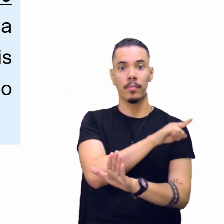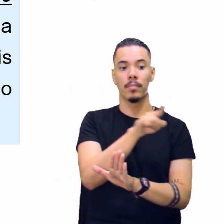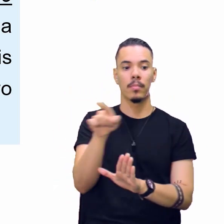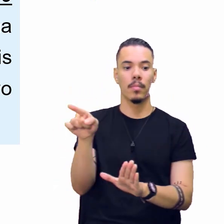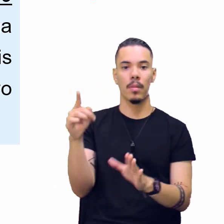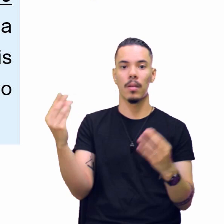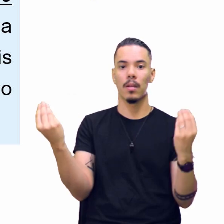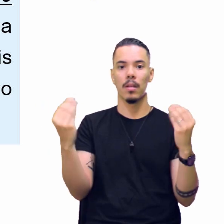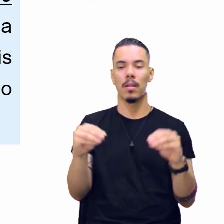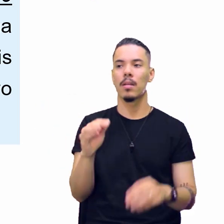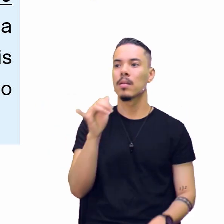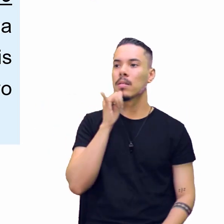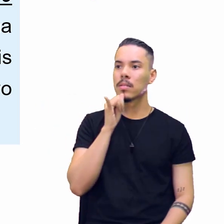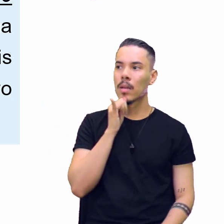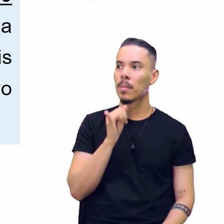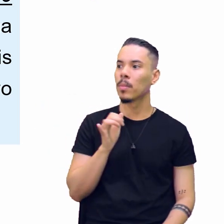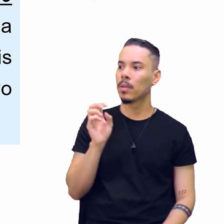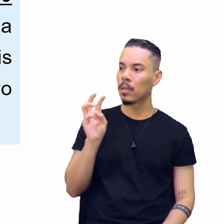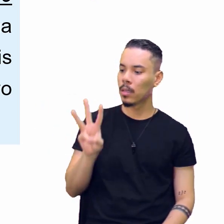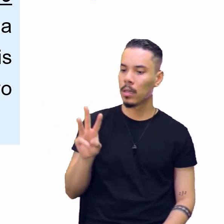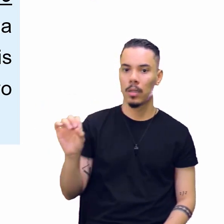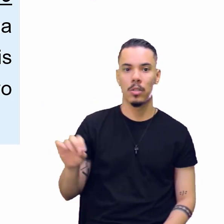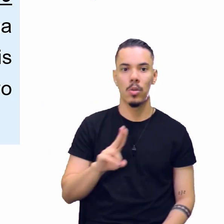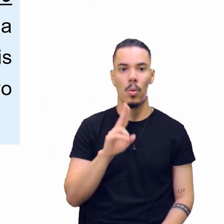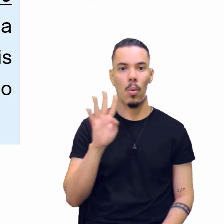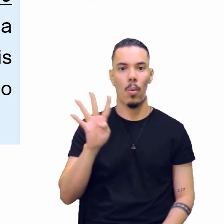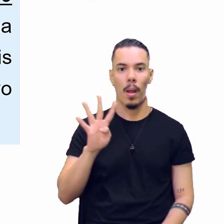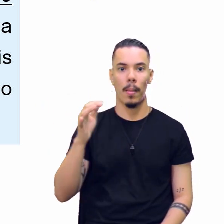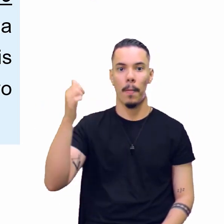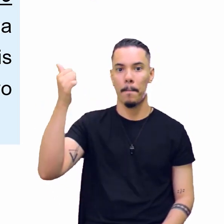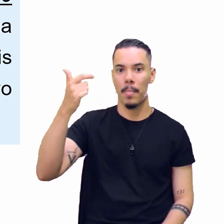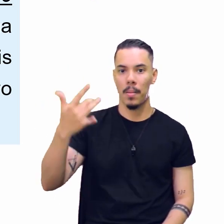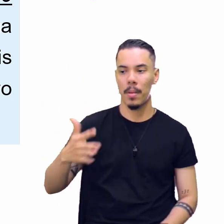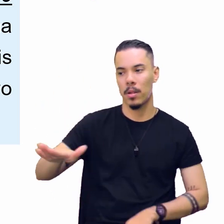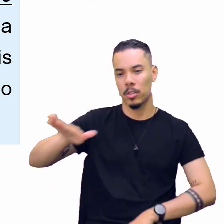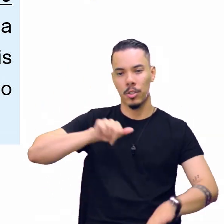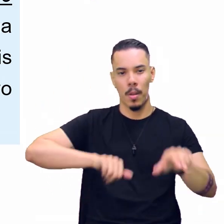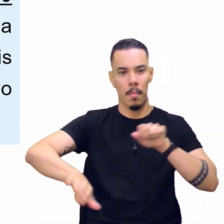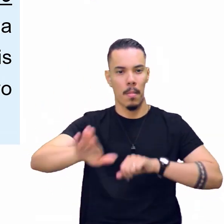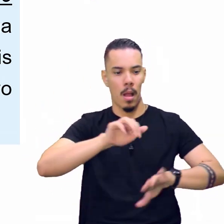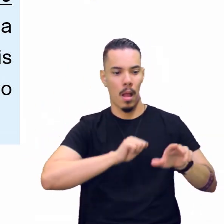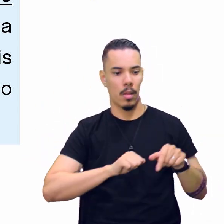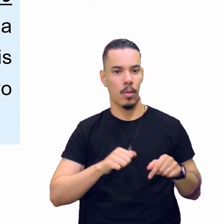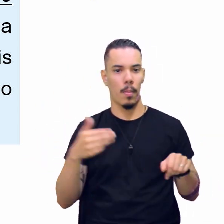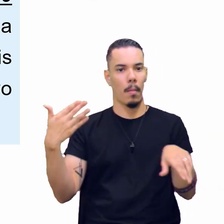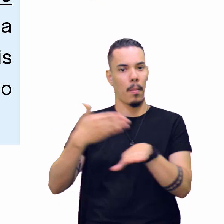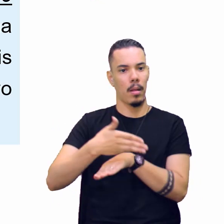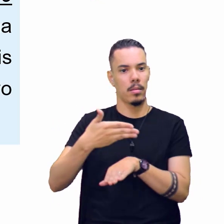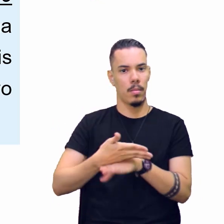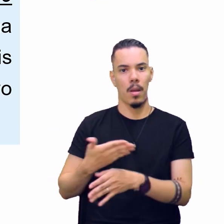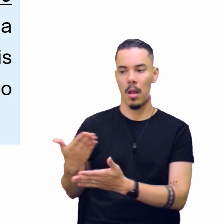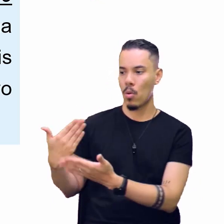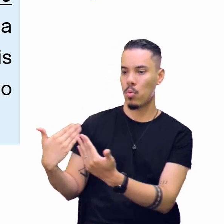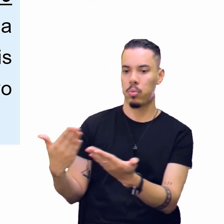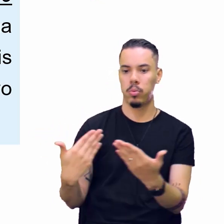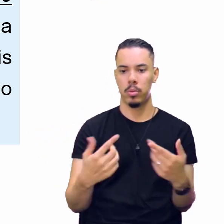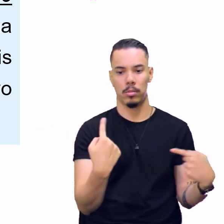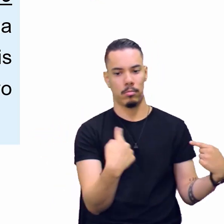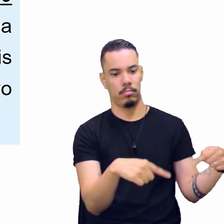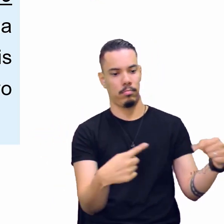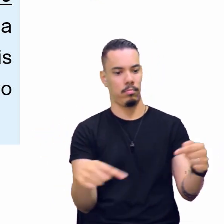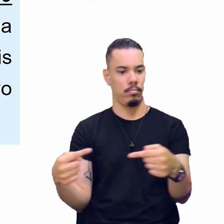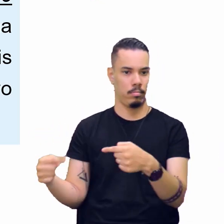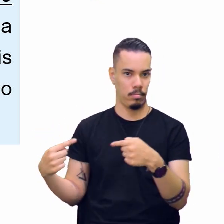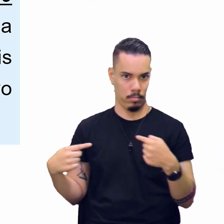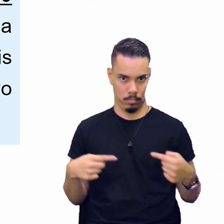estar lá. Os 3 ou os 4 primeiros são convidados a participar do debate. Aí,